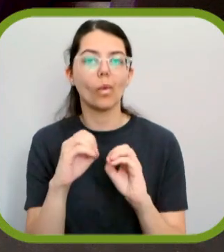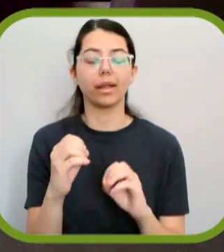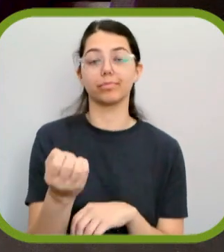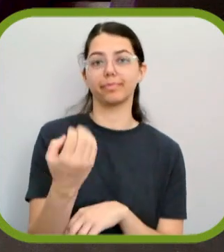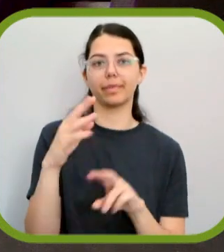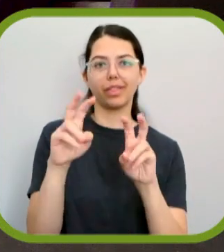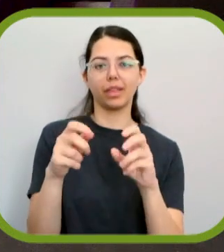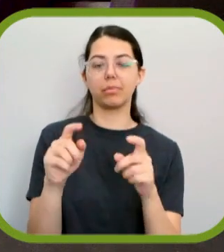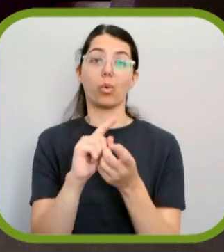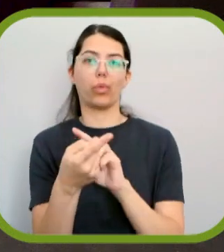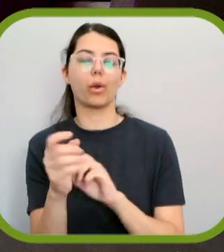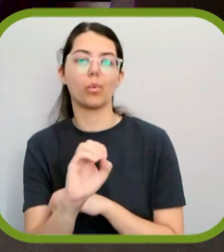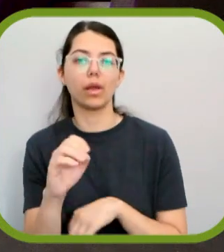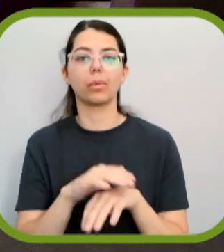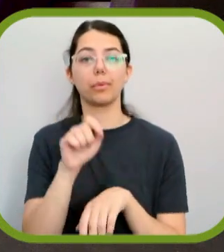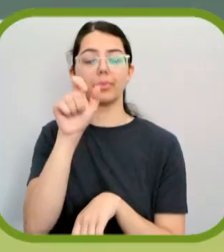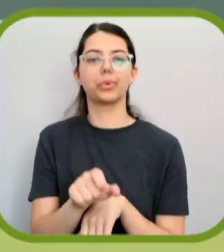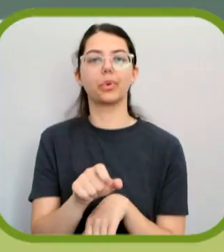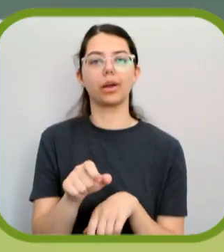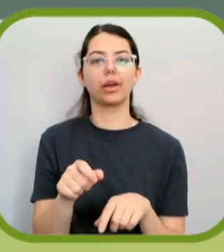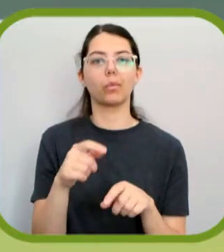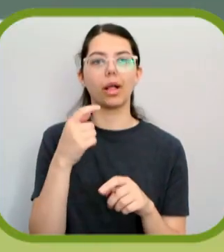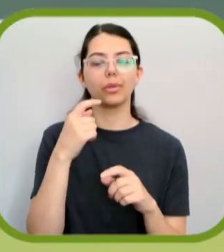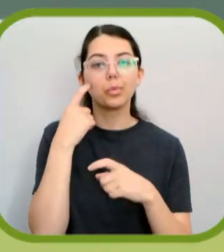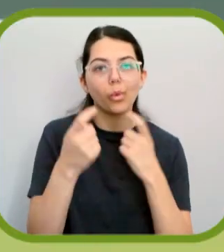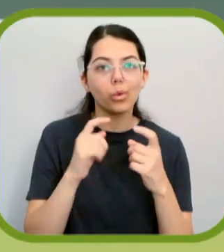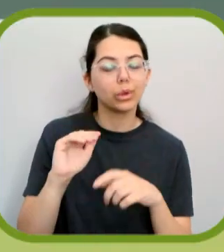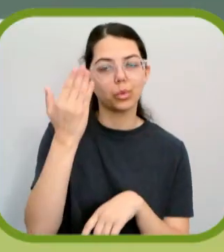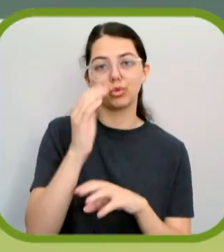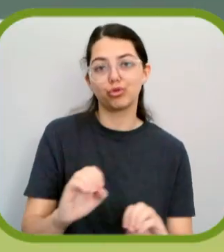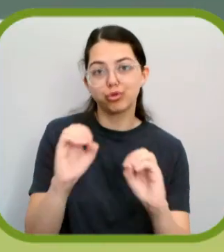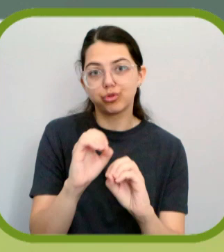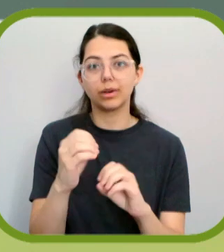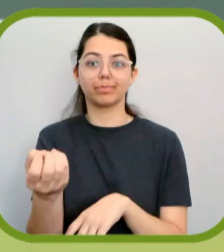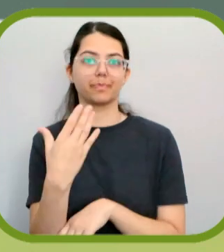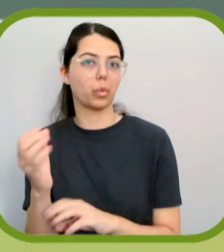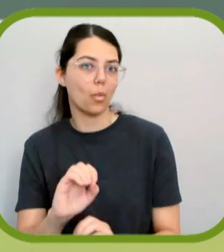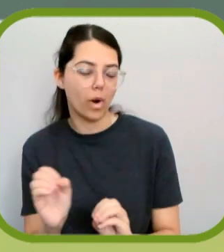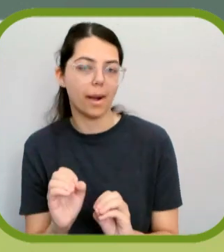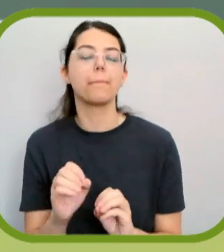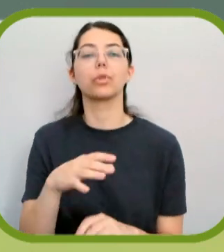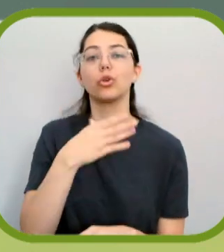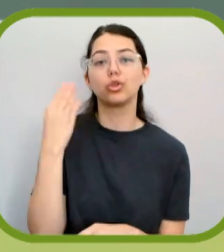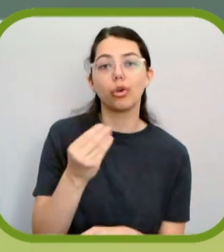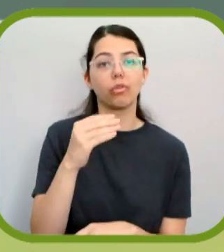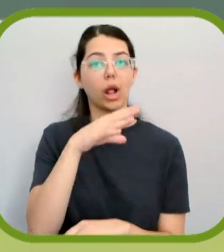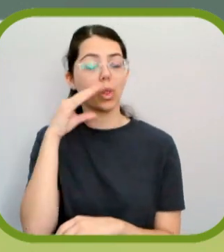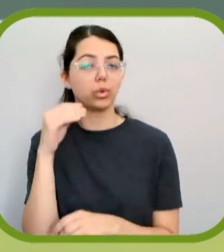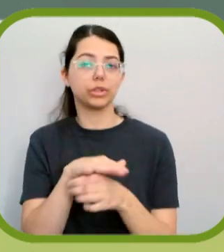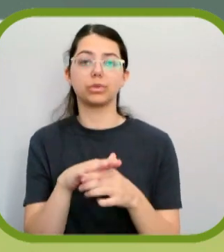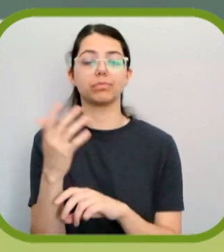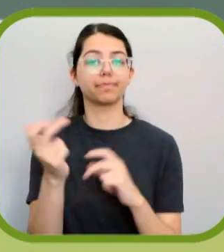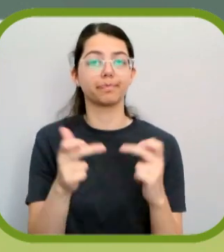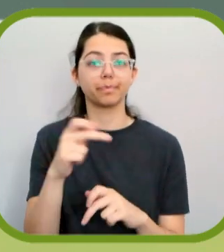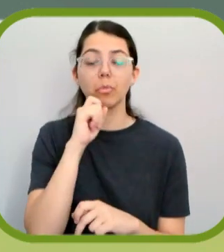newsletter com isso, não vais receber nenhum pop-up com temas desse tipo, porque para aquela pessoa isso não é o que mais é pesquisado. E, portanto, tanto jovens como adultos estão